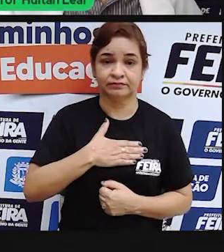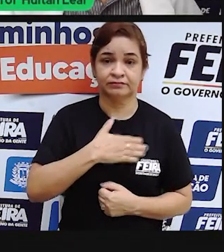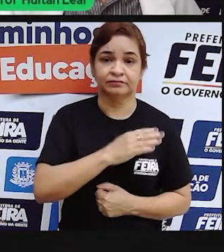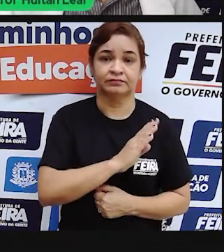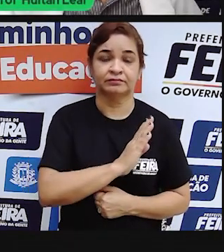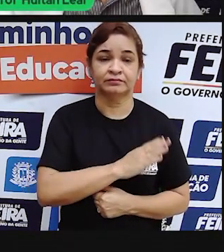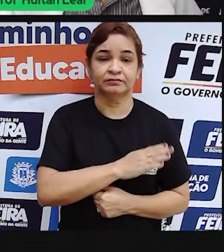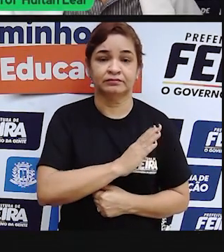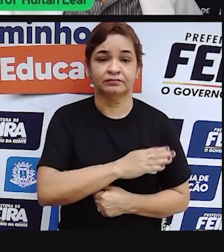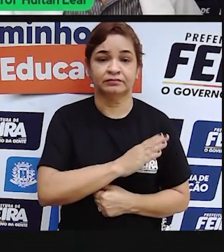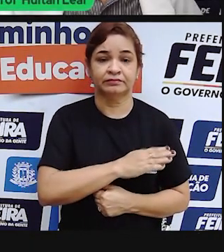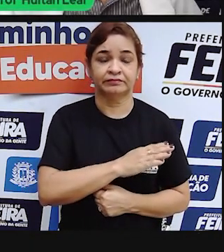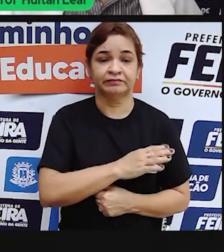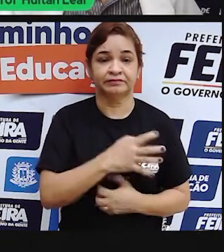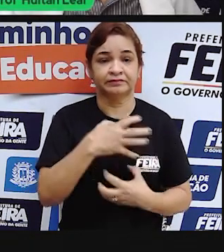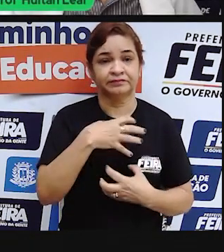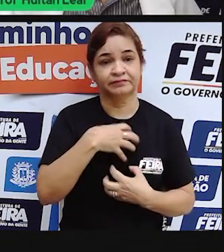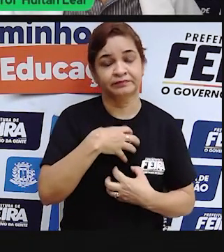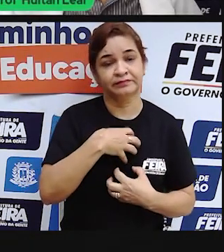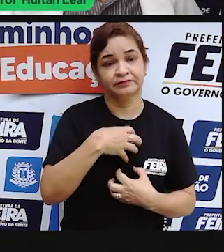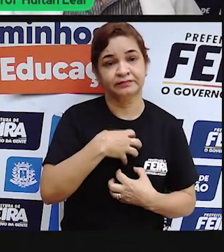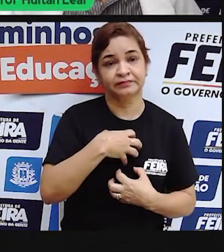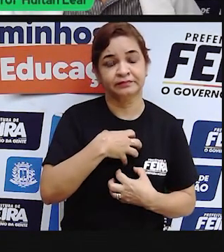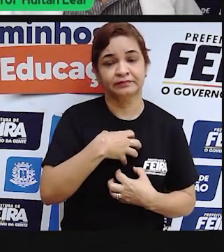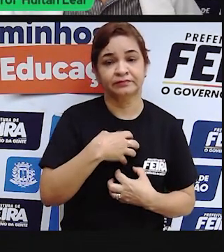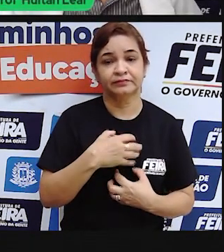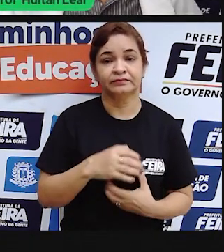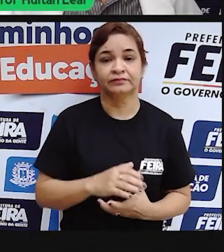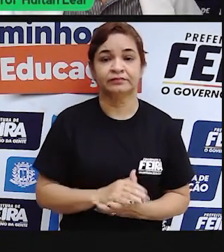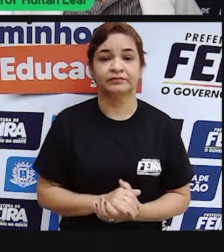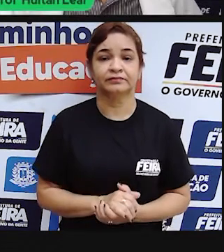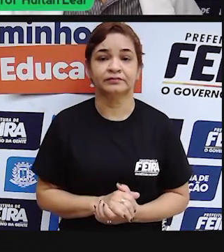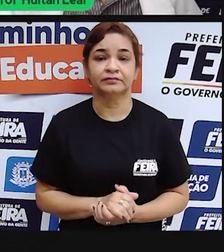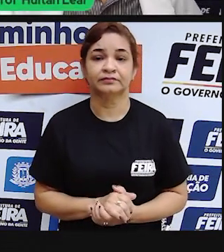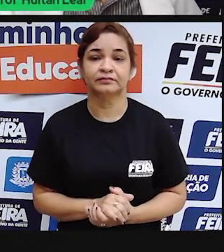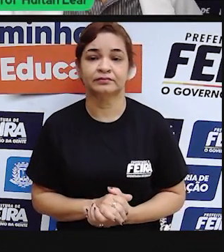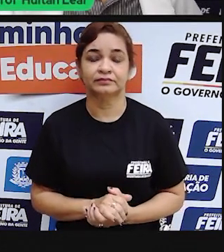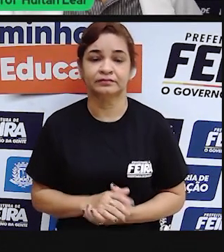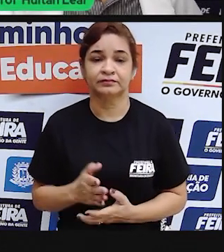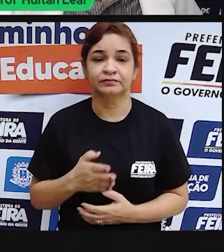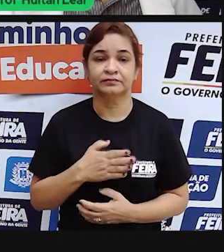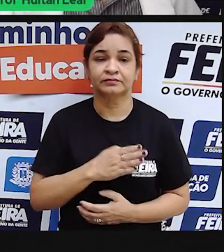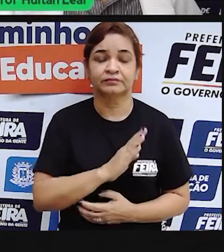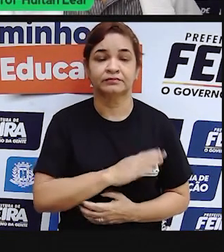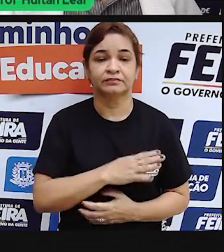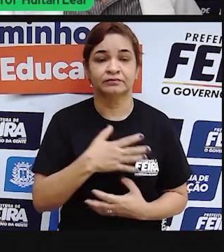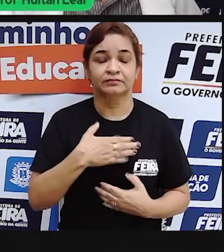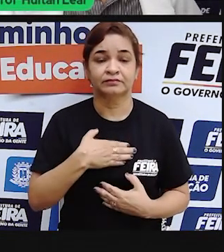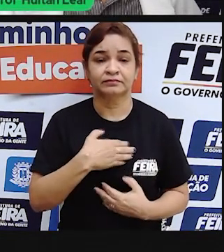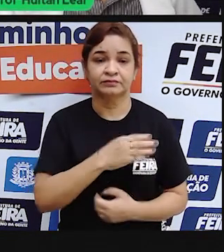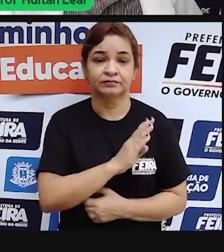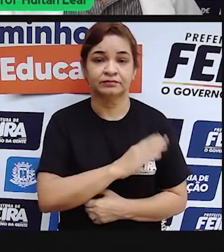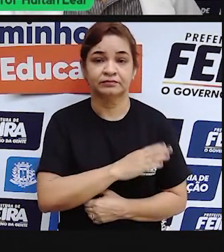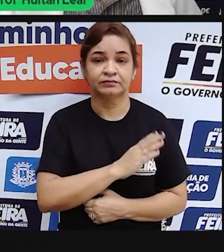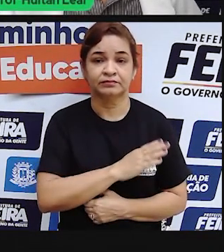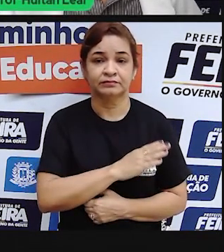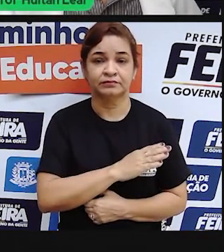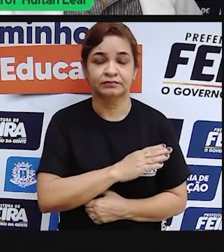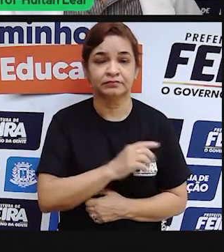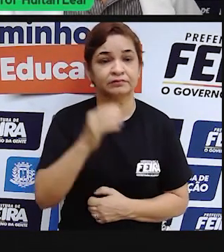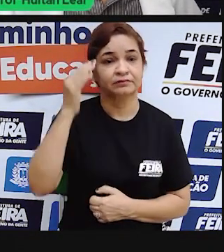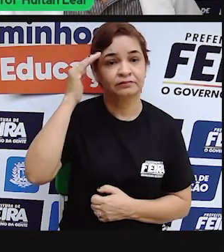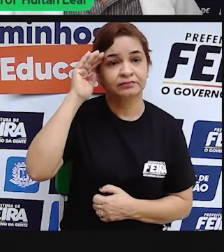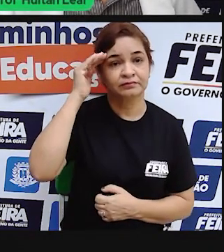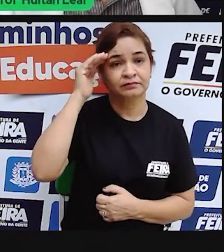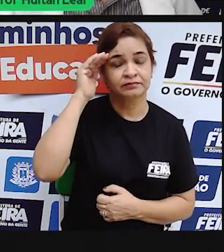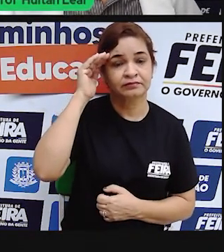é o sentimento de uma pela outra. Diz que uma pessoa mora no coração da outra. E nós